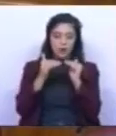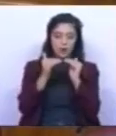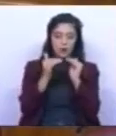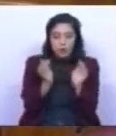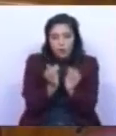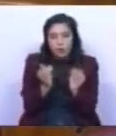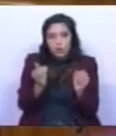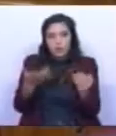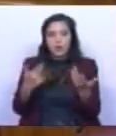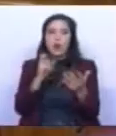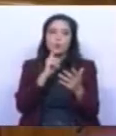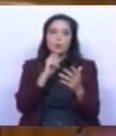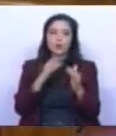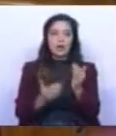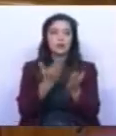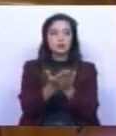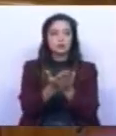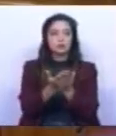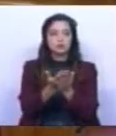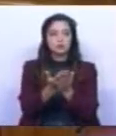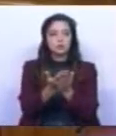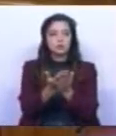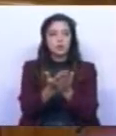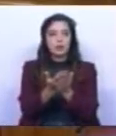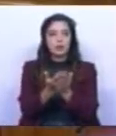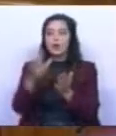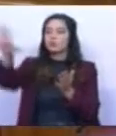possam por elas formalizar as suas candidaturas sem terem que